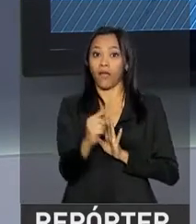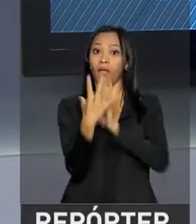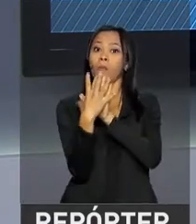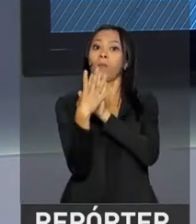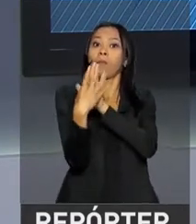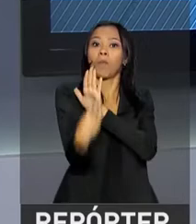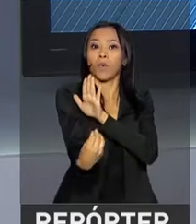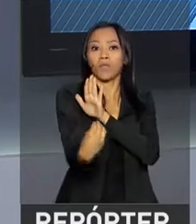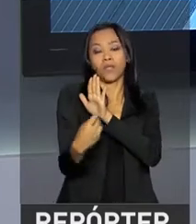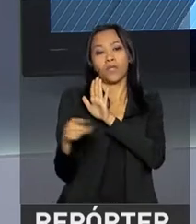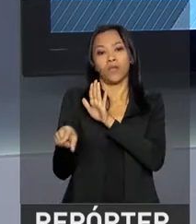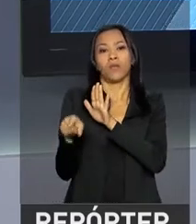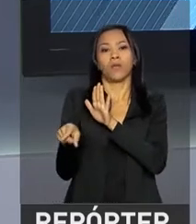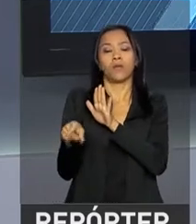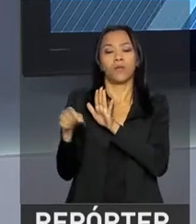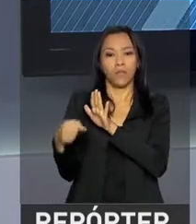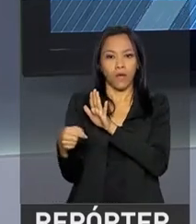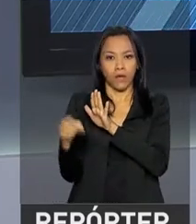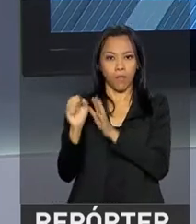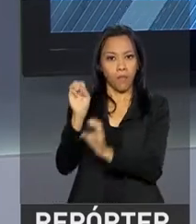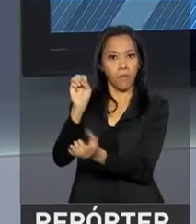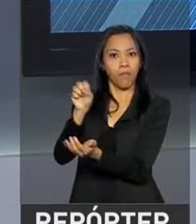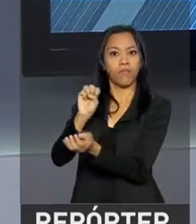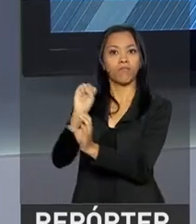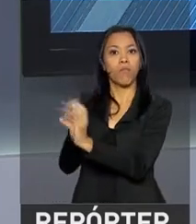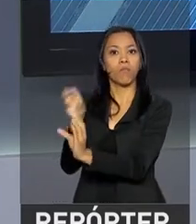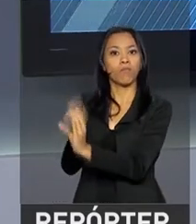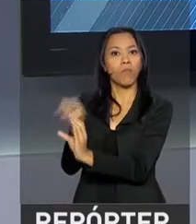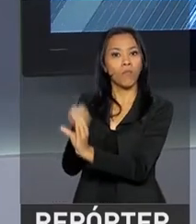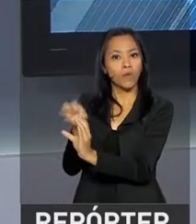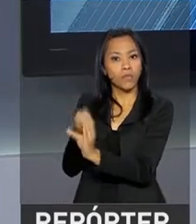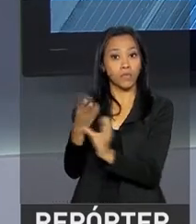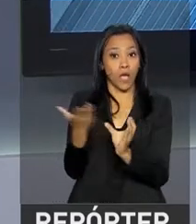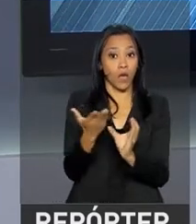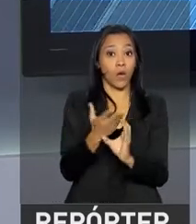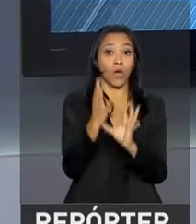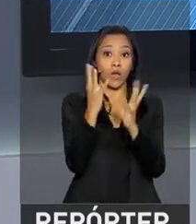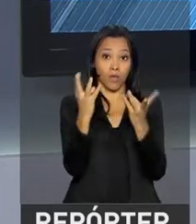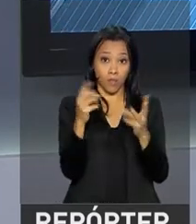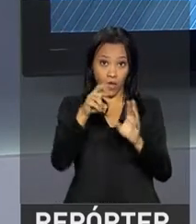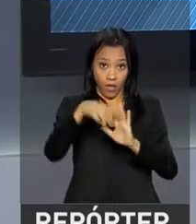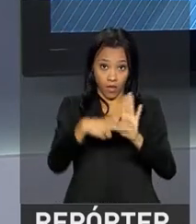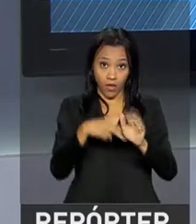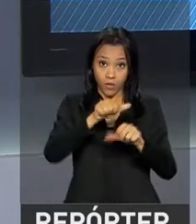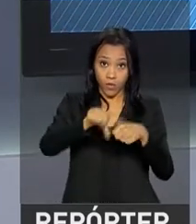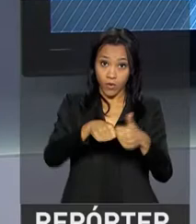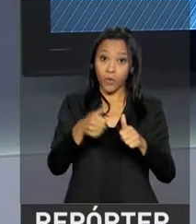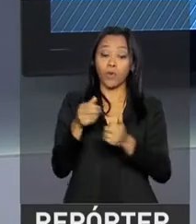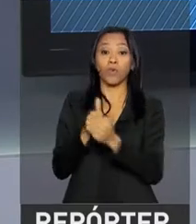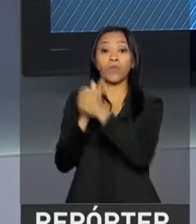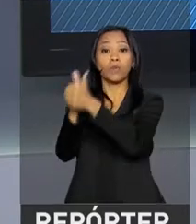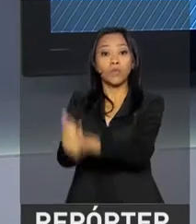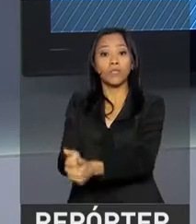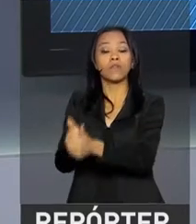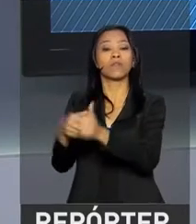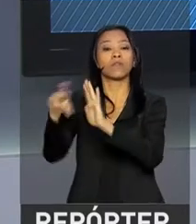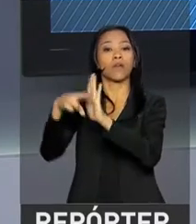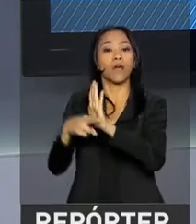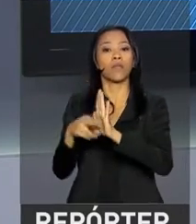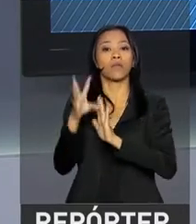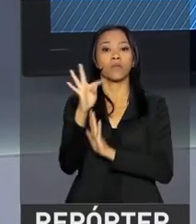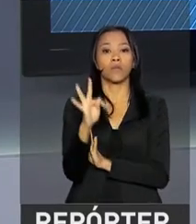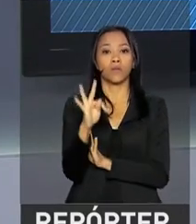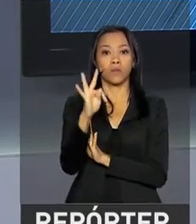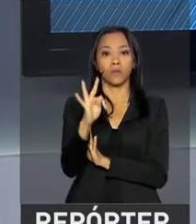da caderneta de poupança agora o cálculo será feito com base na taxas de títulos do tesouro nacional mas